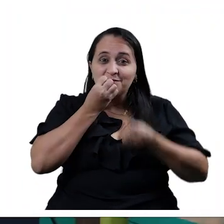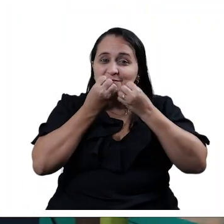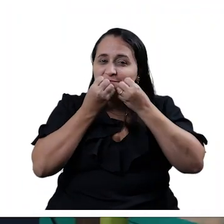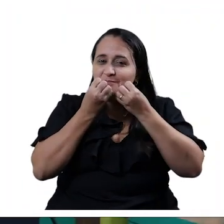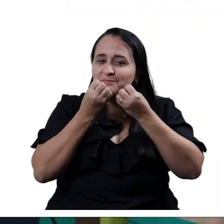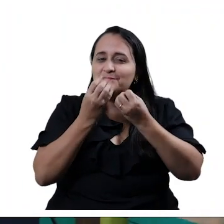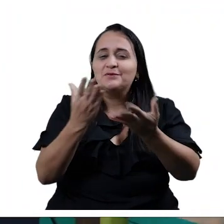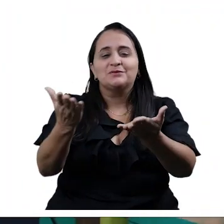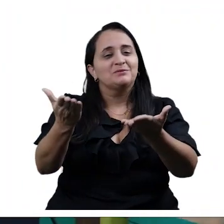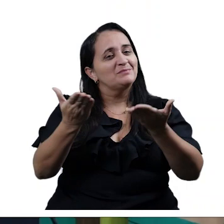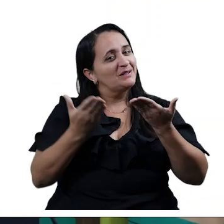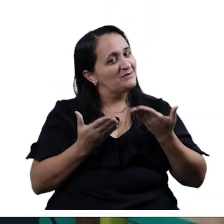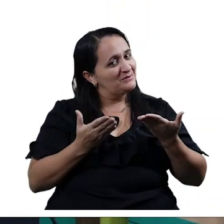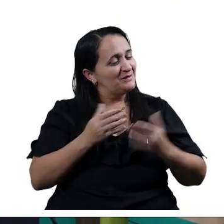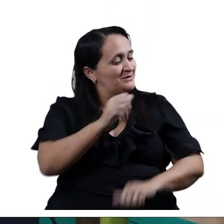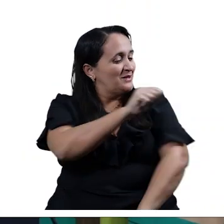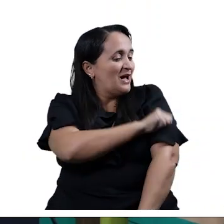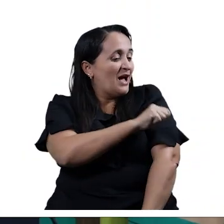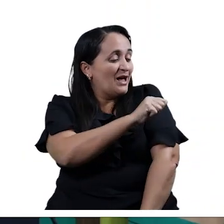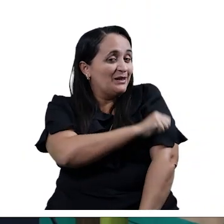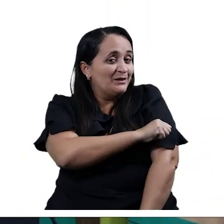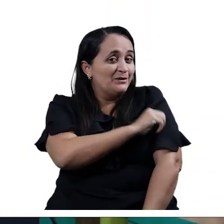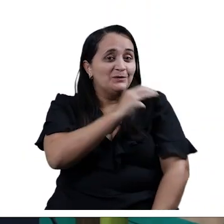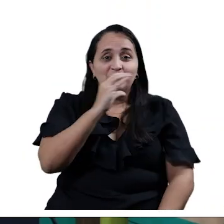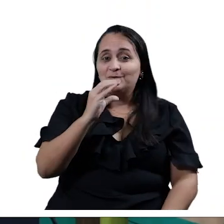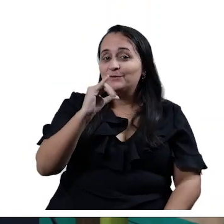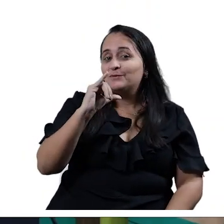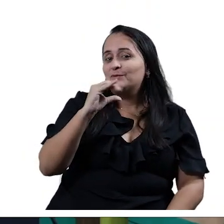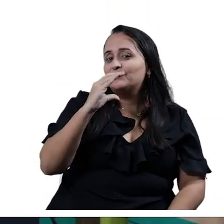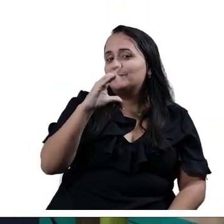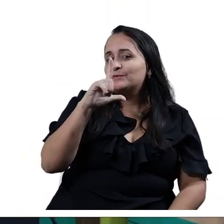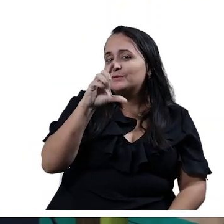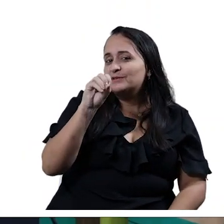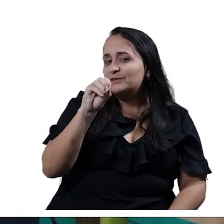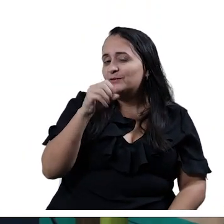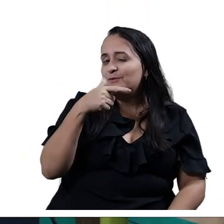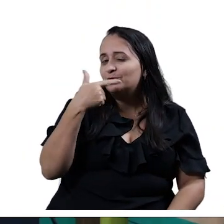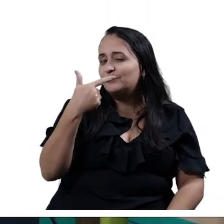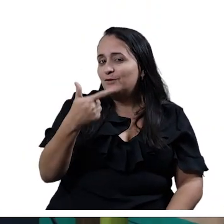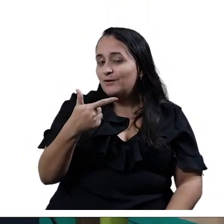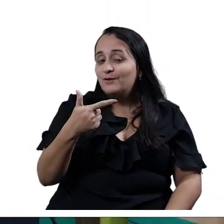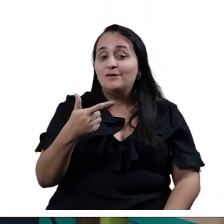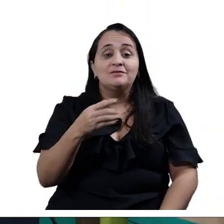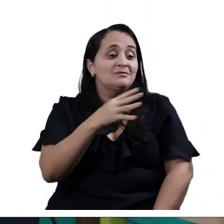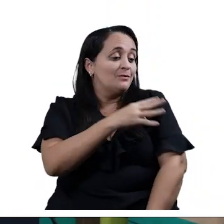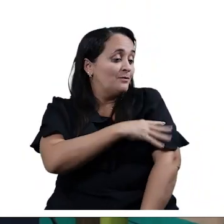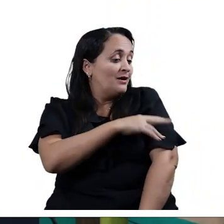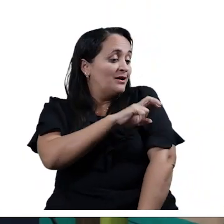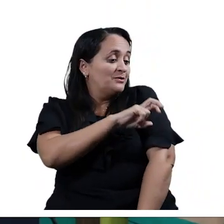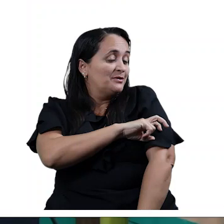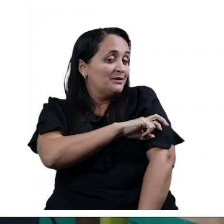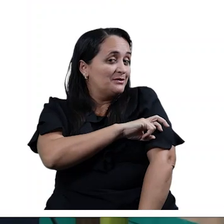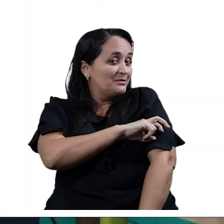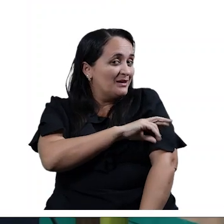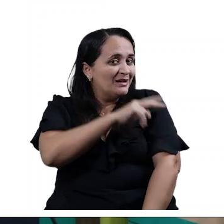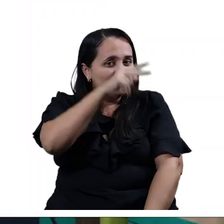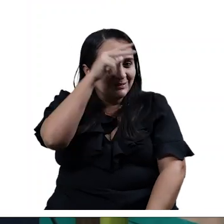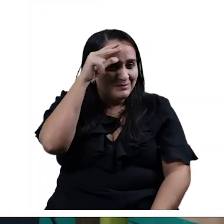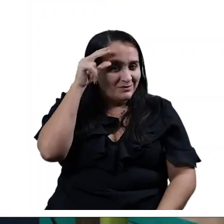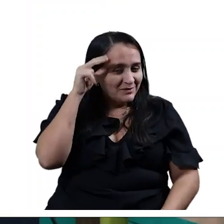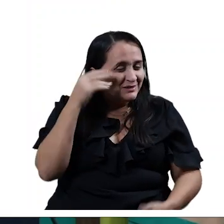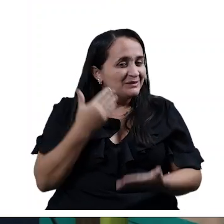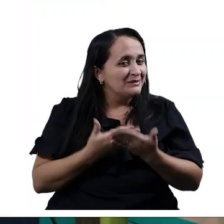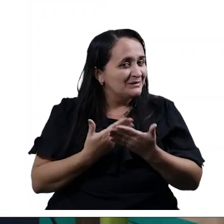Sejam muito bem-vindos, alunos do ciclo 2, correspondente ao 4º e 5º ano da Rede Municipal de Ensino. Tudo